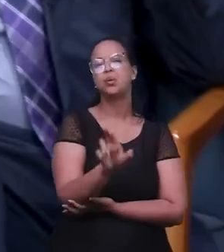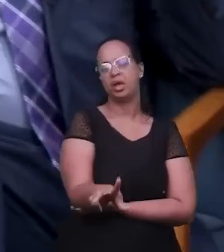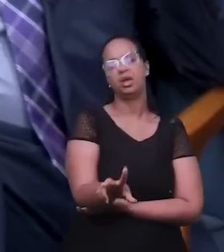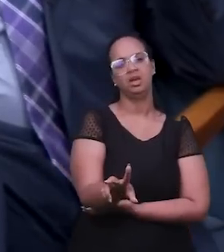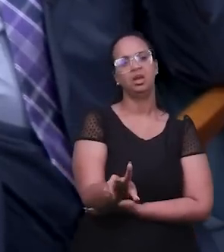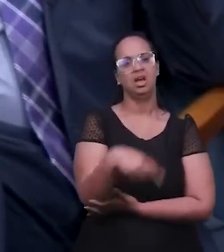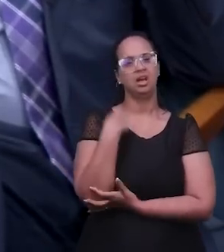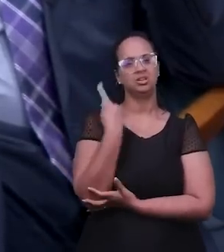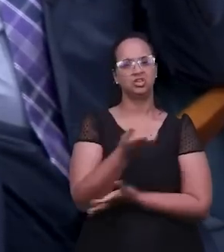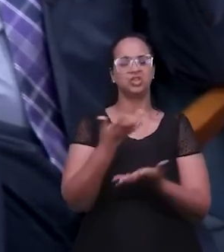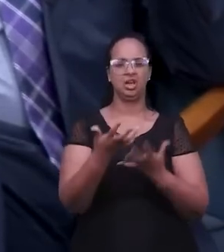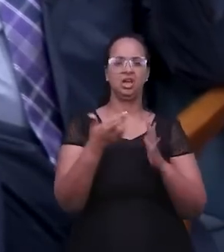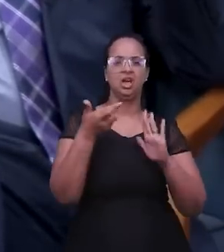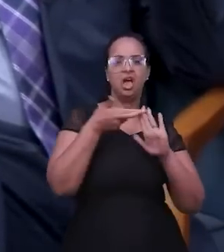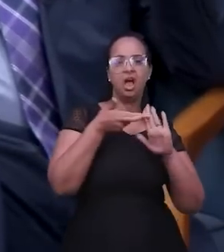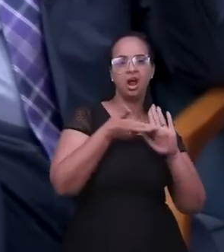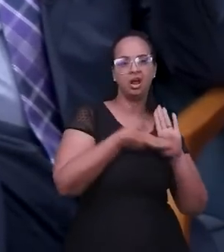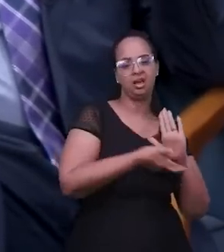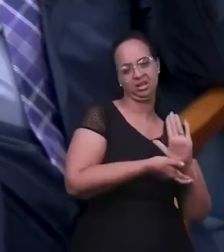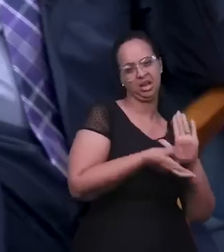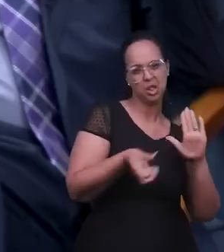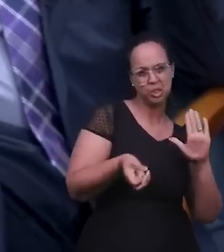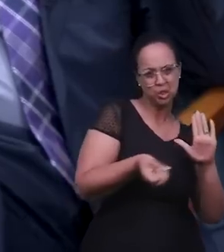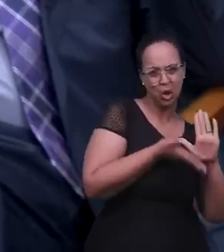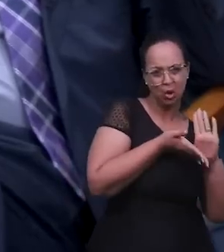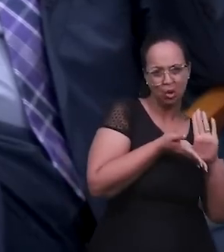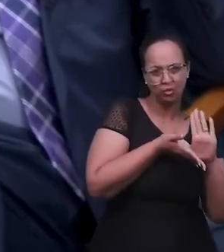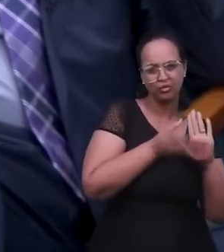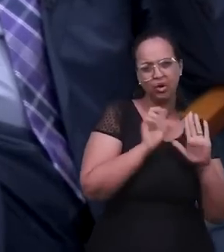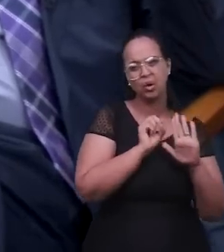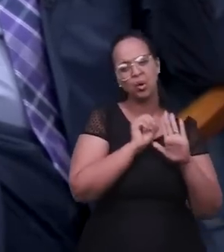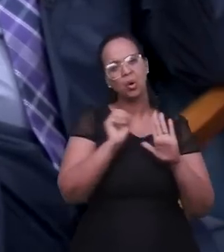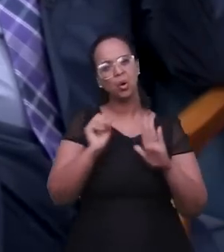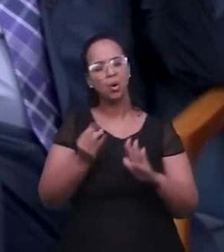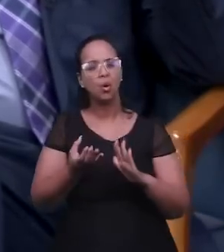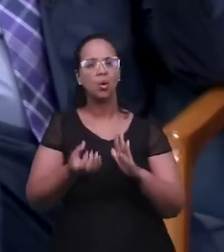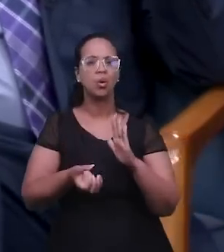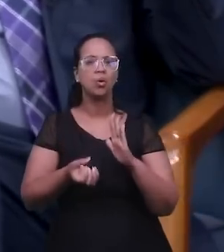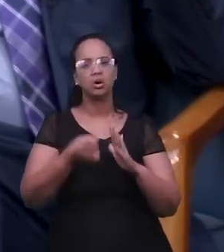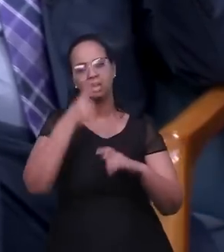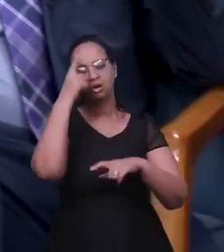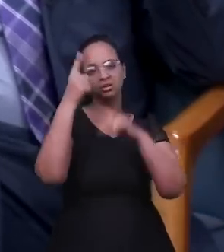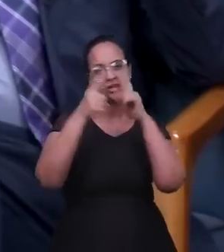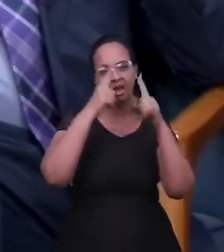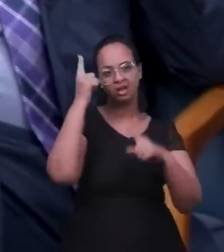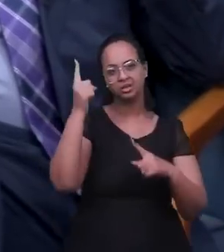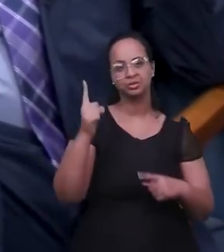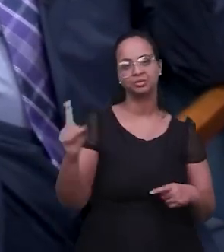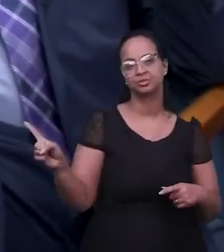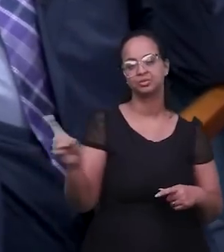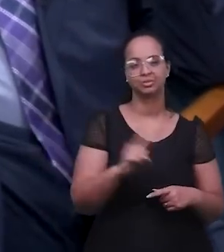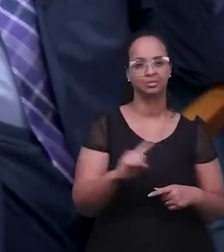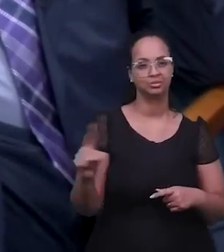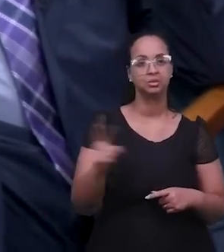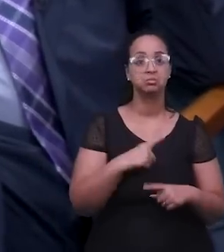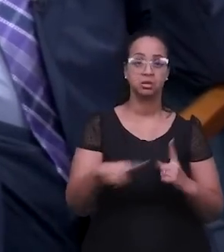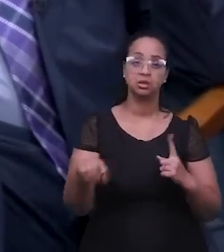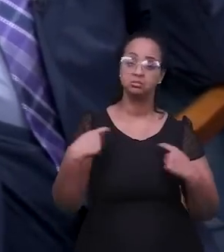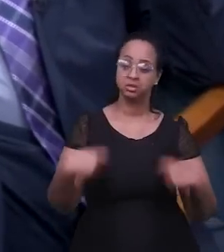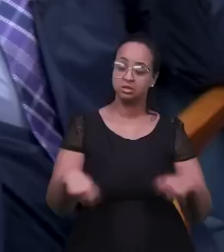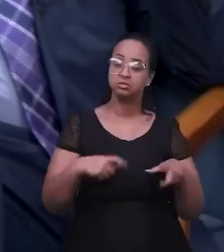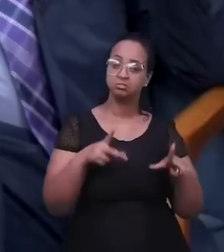Não estamos colocando normas, nem criando juízos.